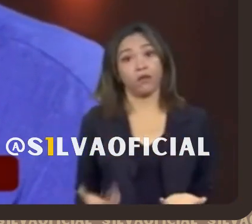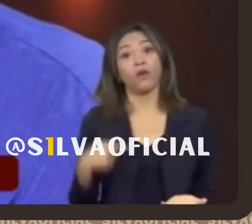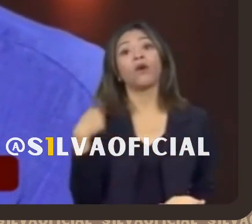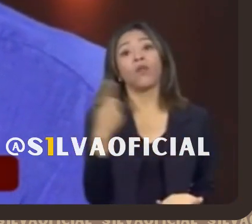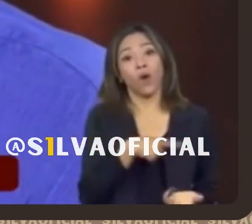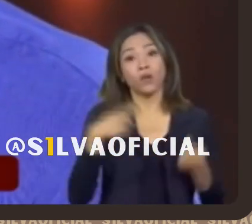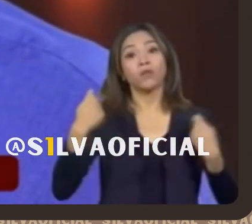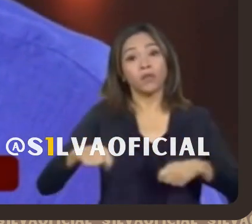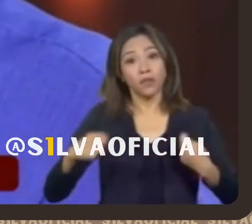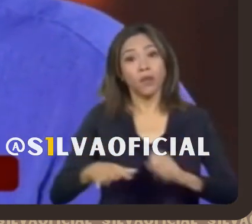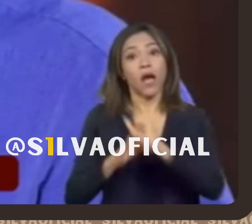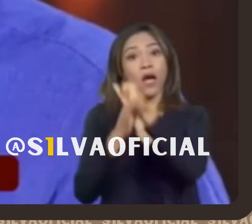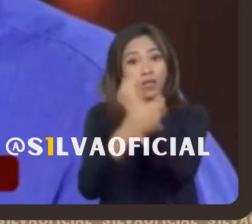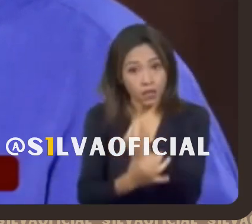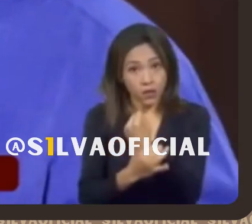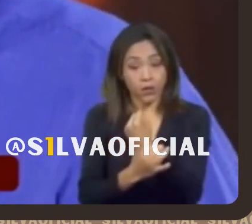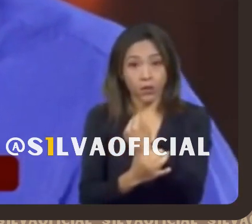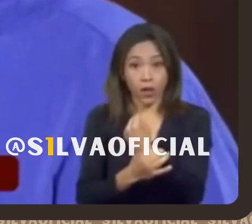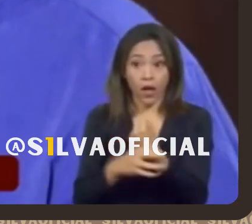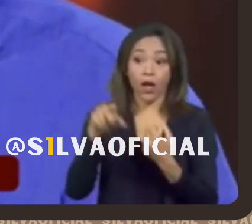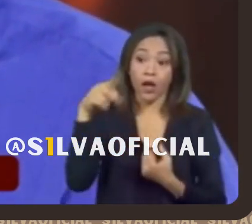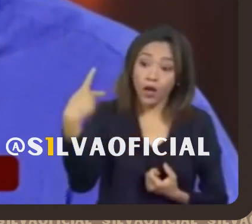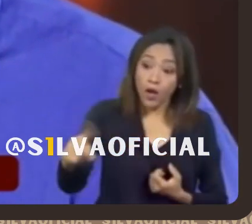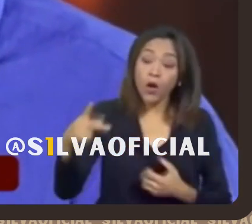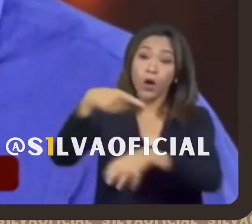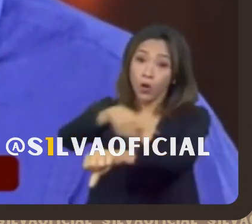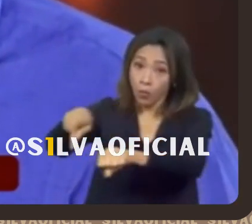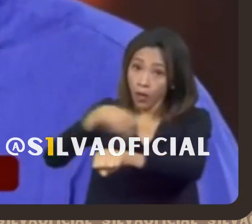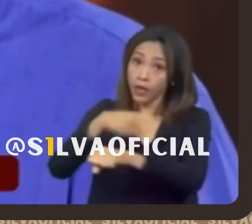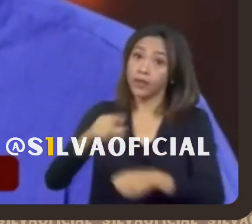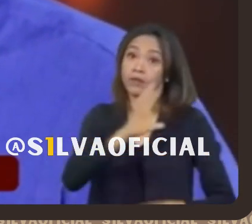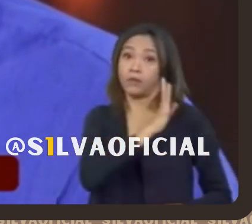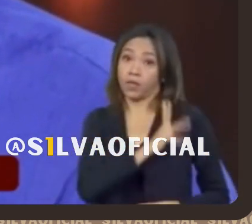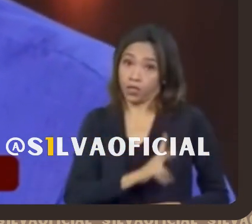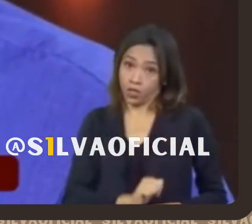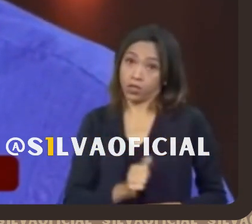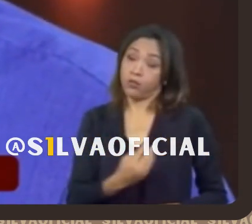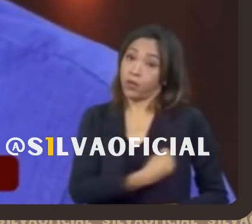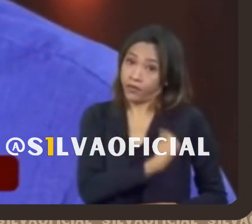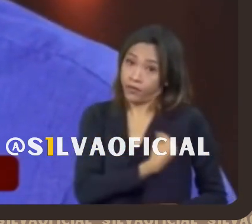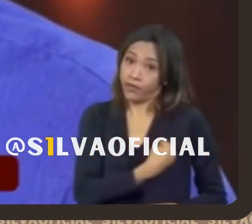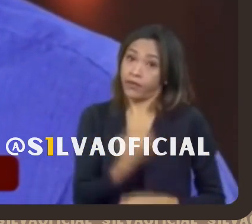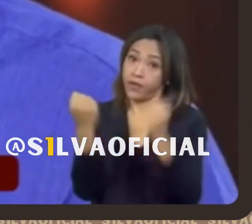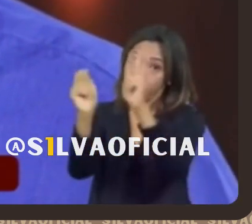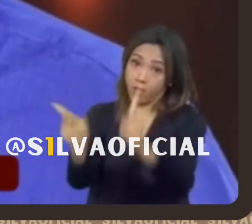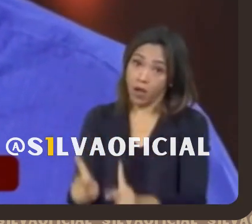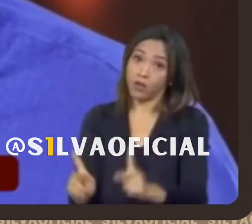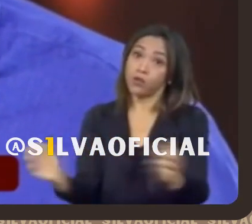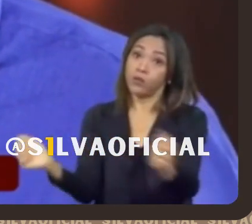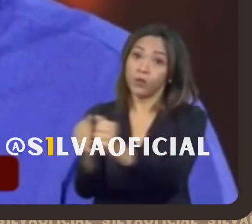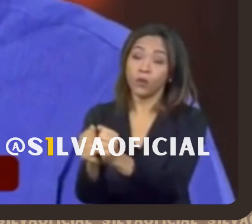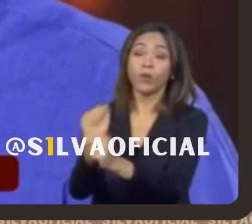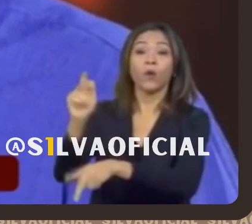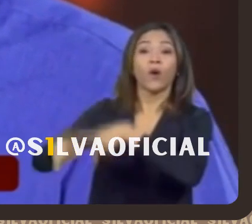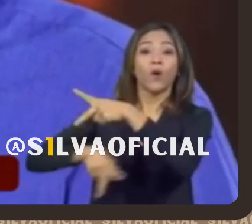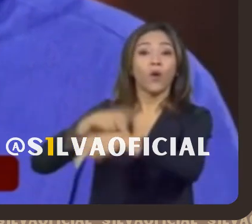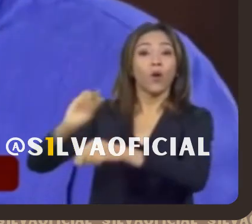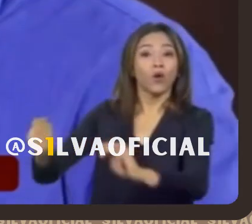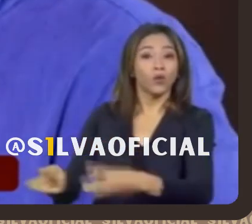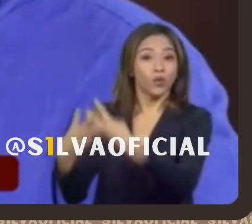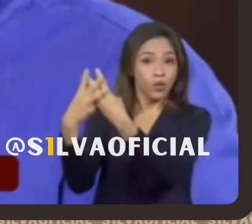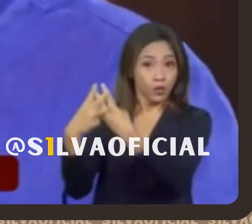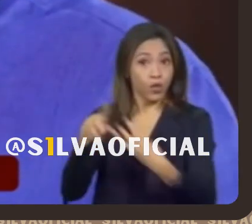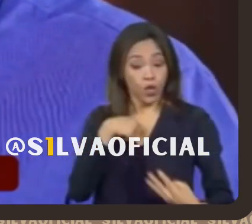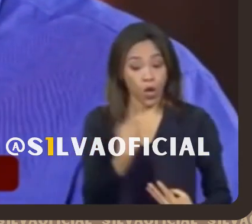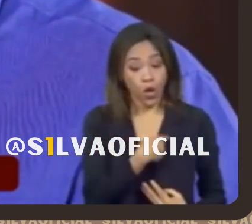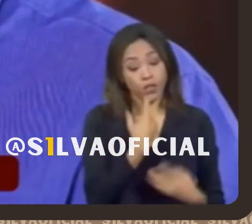criação do Estado palestino para que eles possam viver em paz junto com o povo Judeu porque nós do Brasil sempre defendemos a